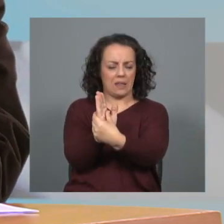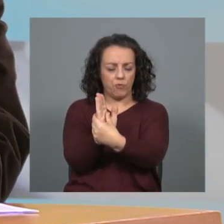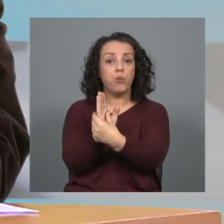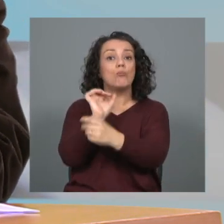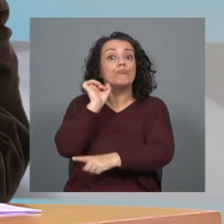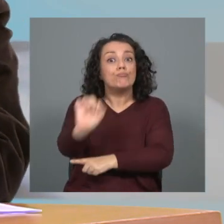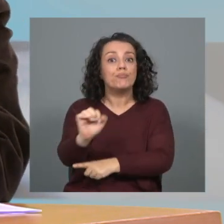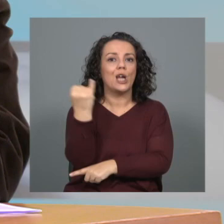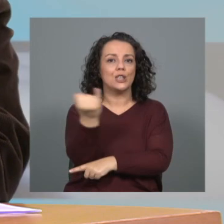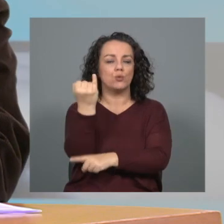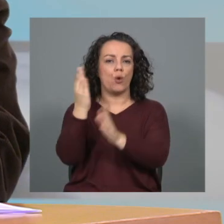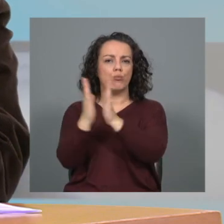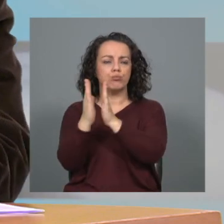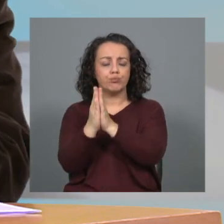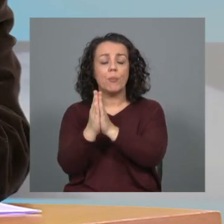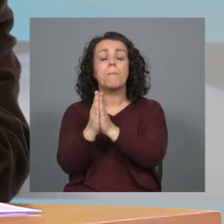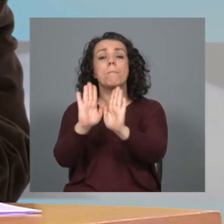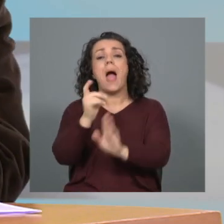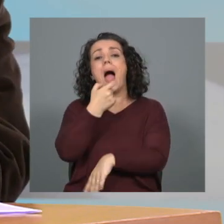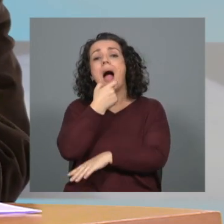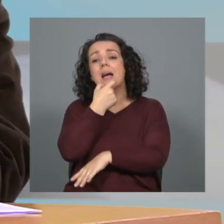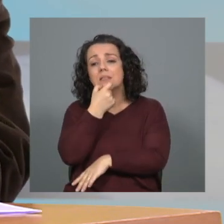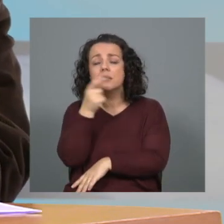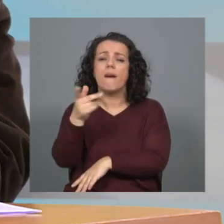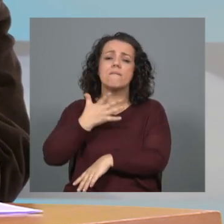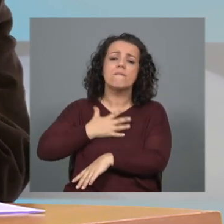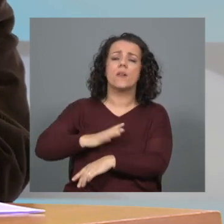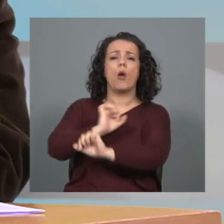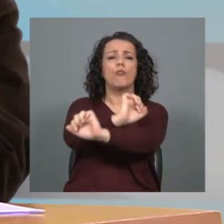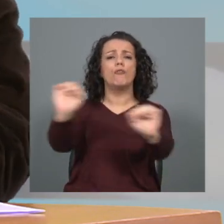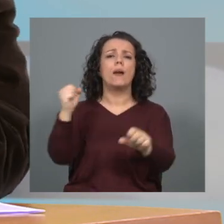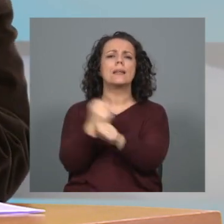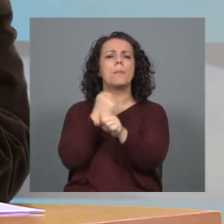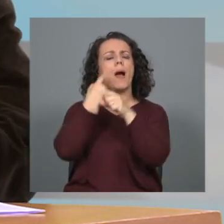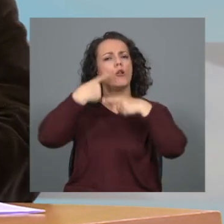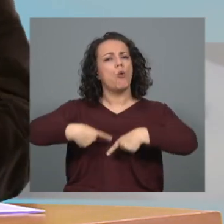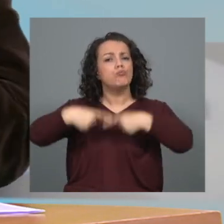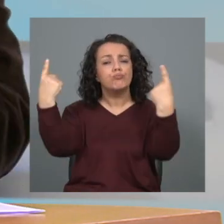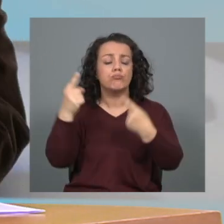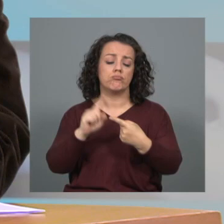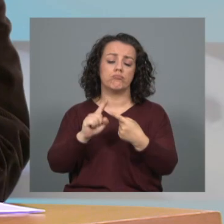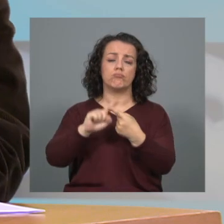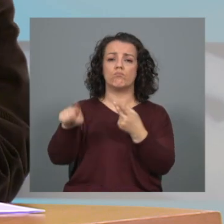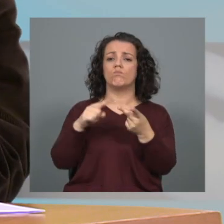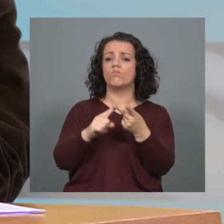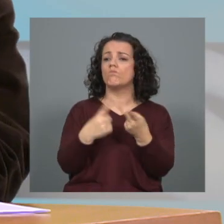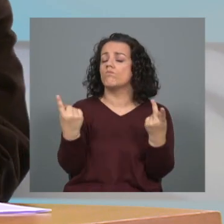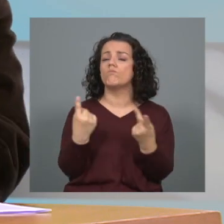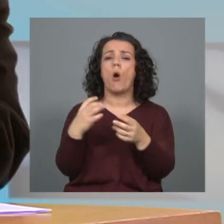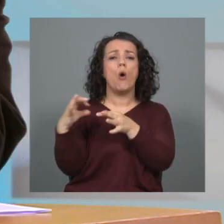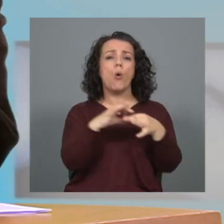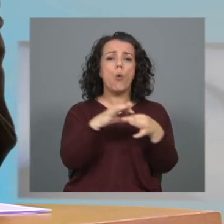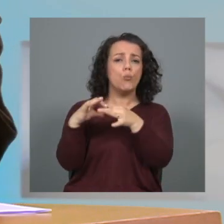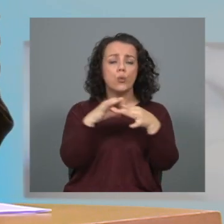que pretendam desenvolver, dar visibilidade ao seu trabalho, desde logo, colaborar das formas que as